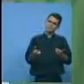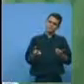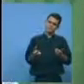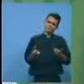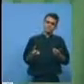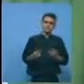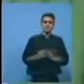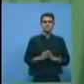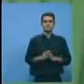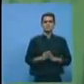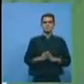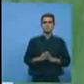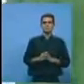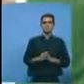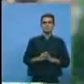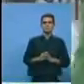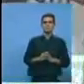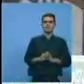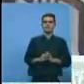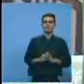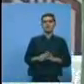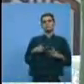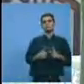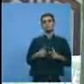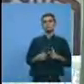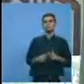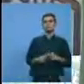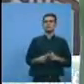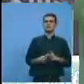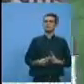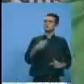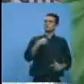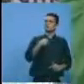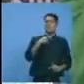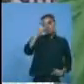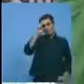discurso maravilhoso do amor, não passa de palavras